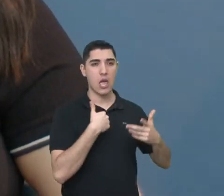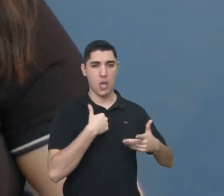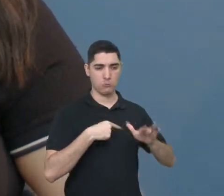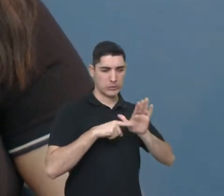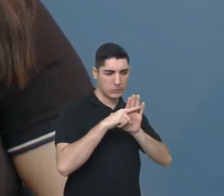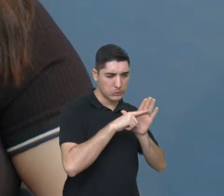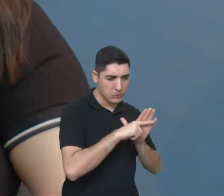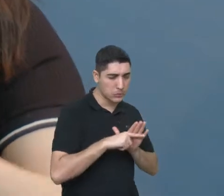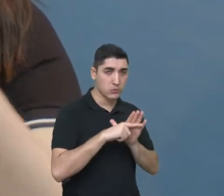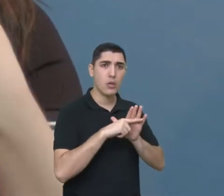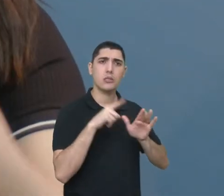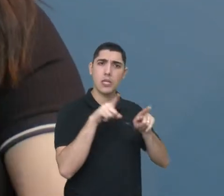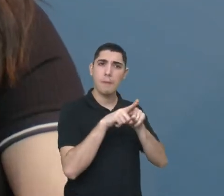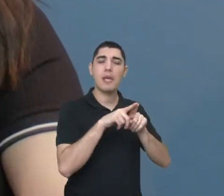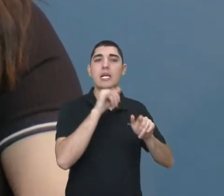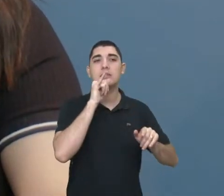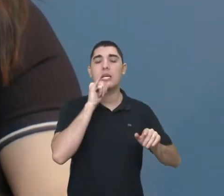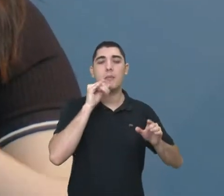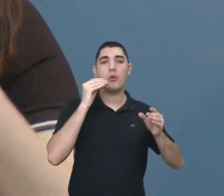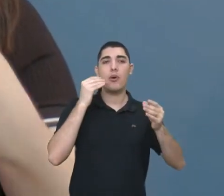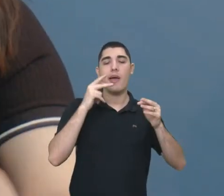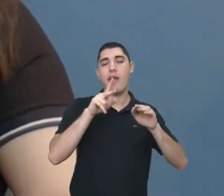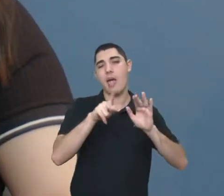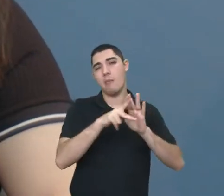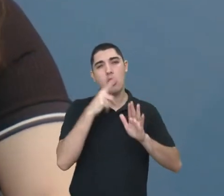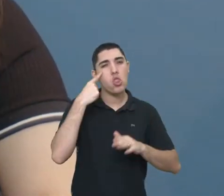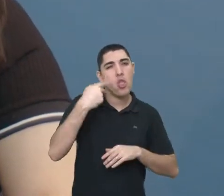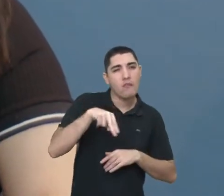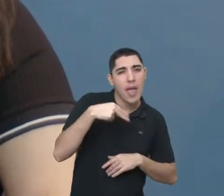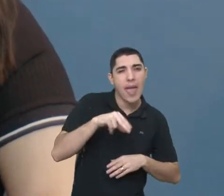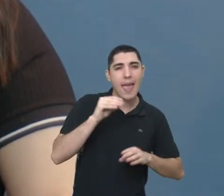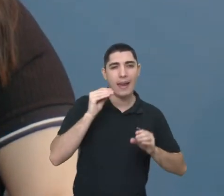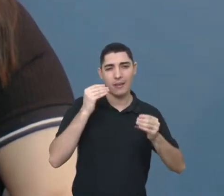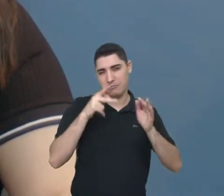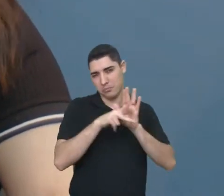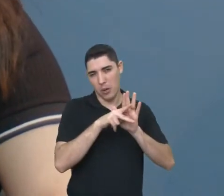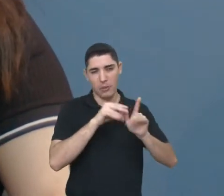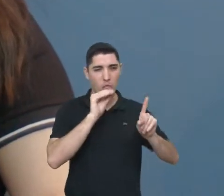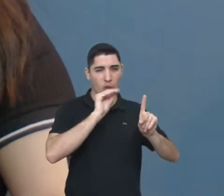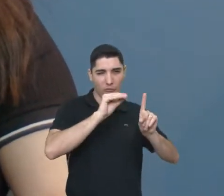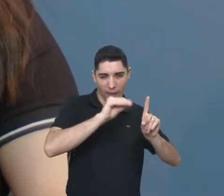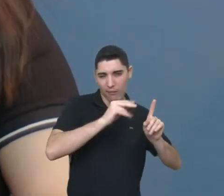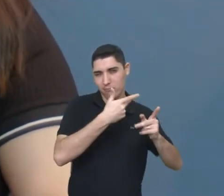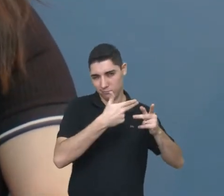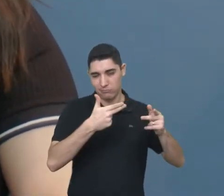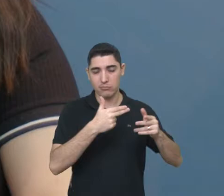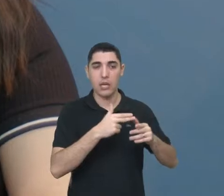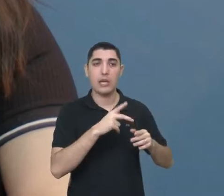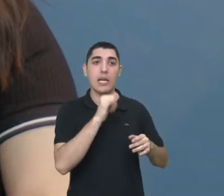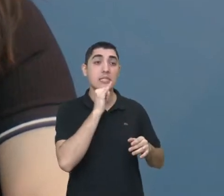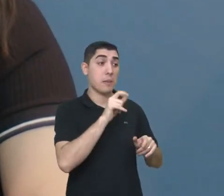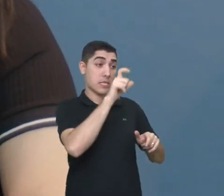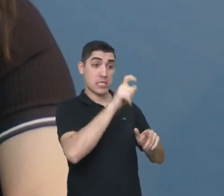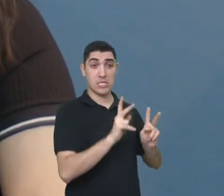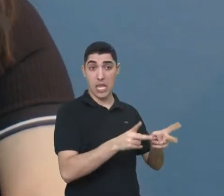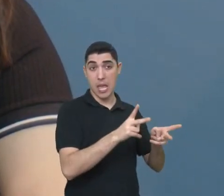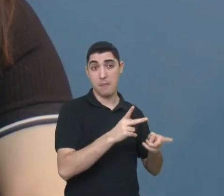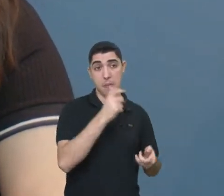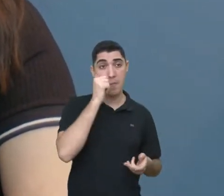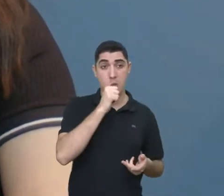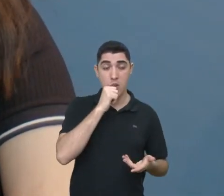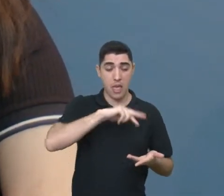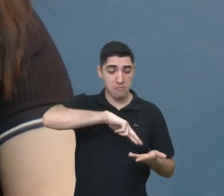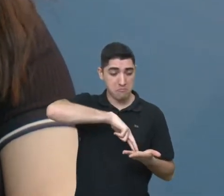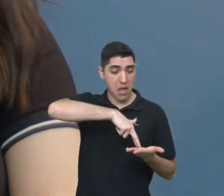pesquisa, eu fui atrás até mesmo de novelas, né, que já retrataram essa doença. E aí é sempre a bailarina,